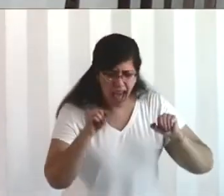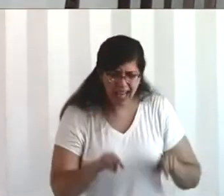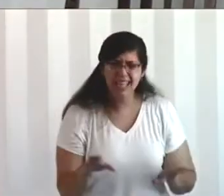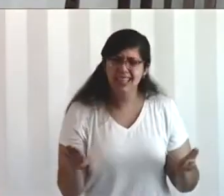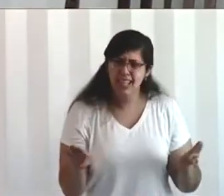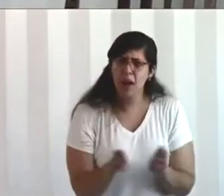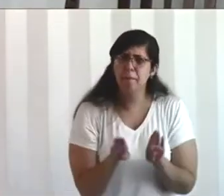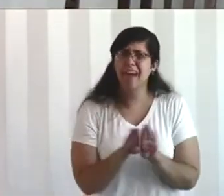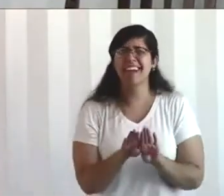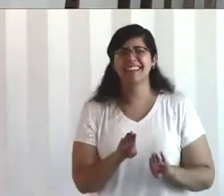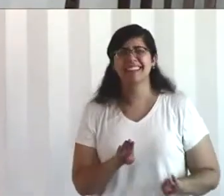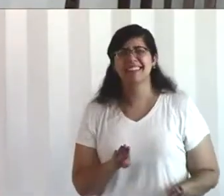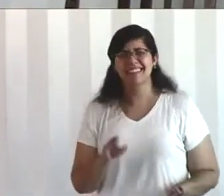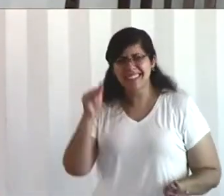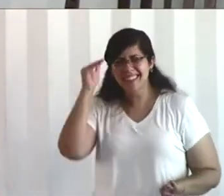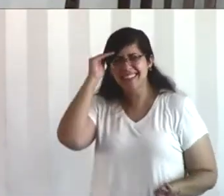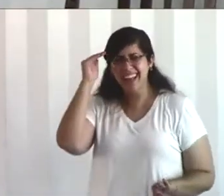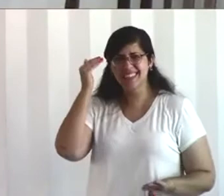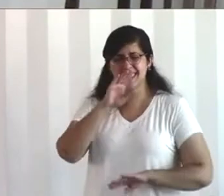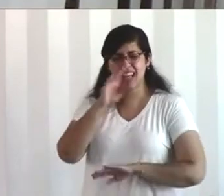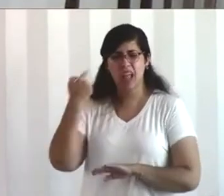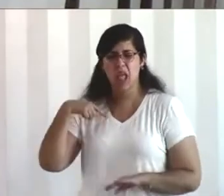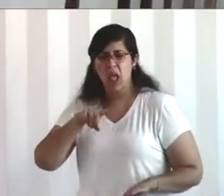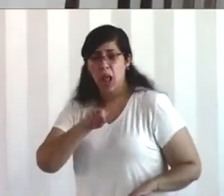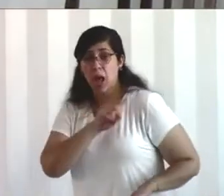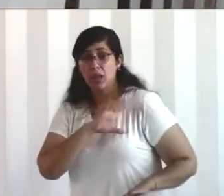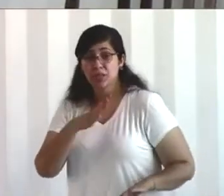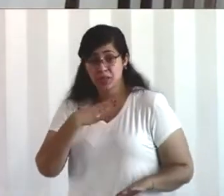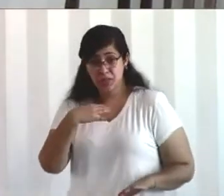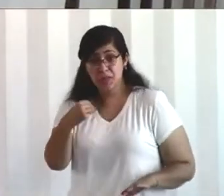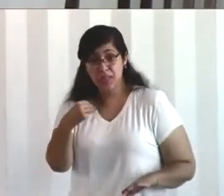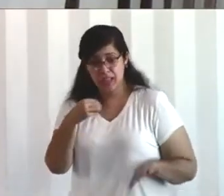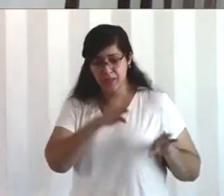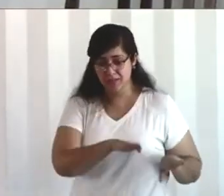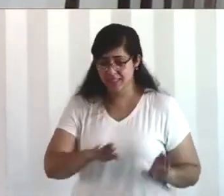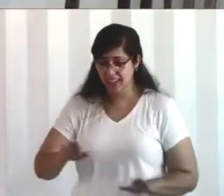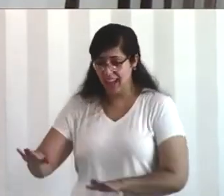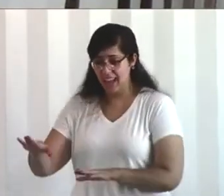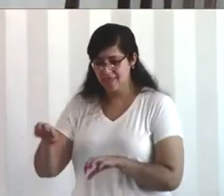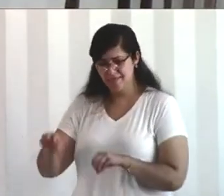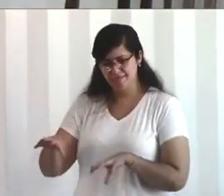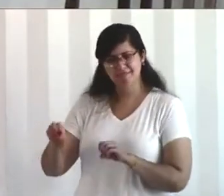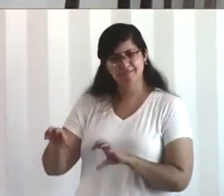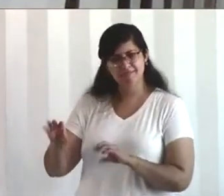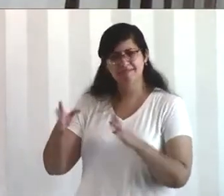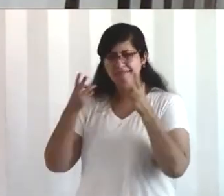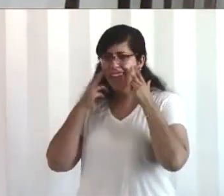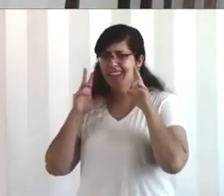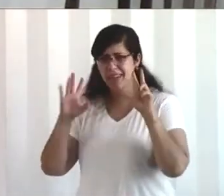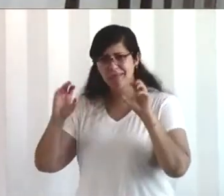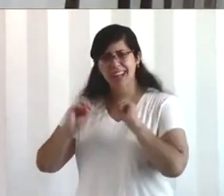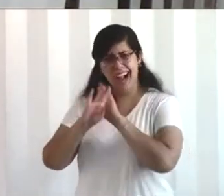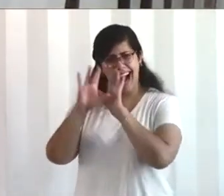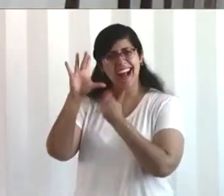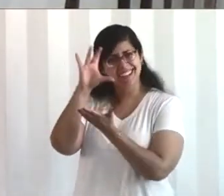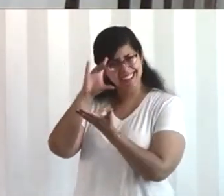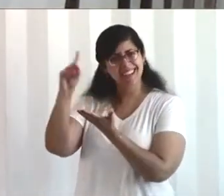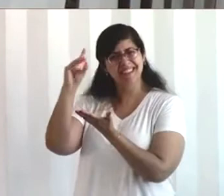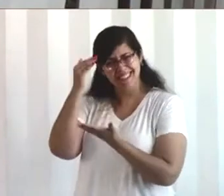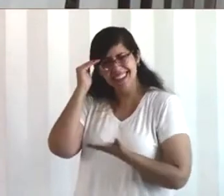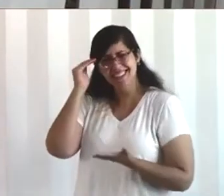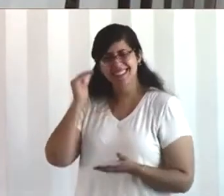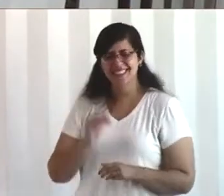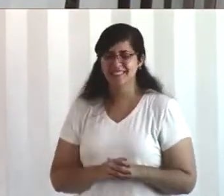nossas casas são lugares em que nossos filhos aprendem a palavra, convivem conosco, testemunhando a glória de Deus. Por